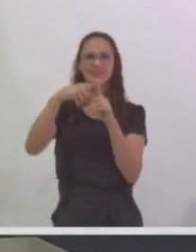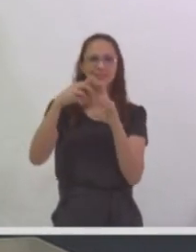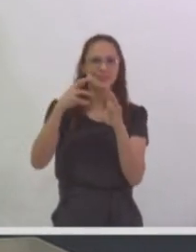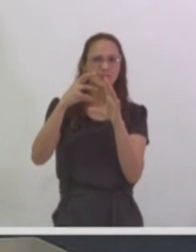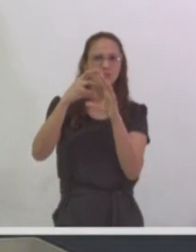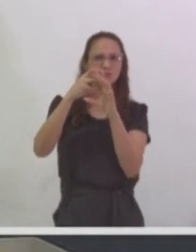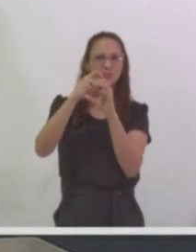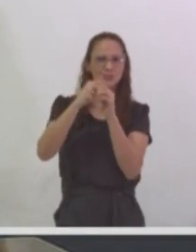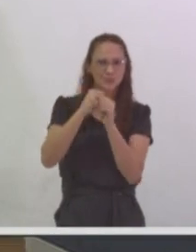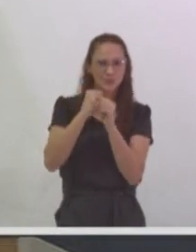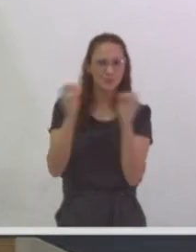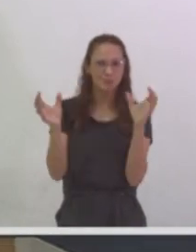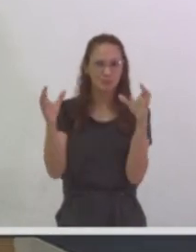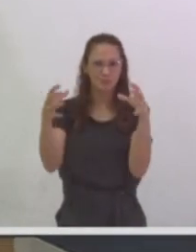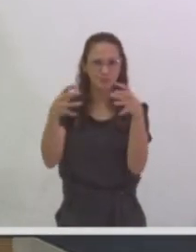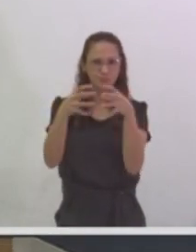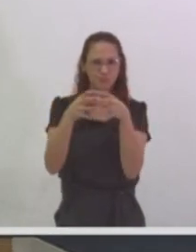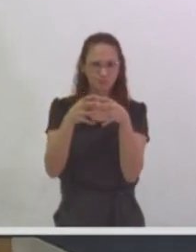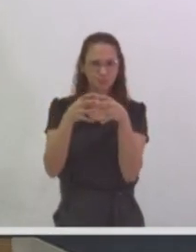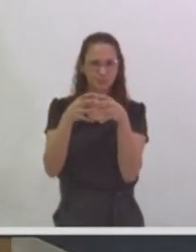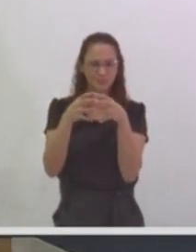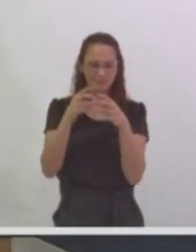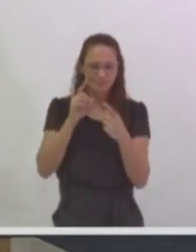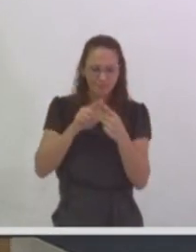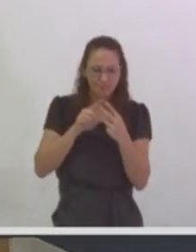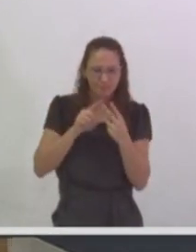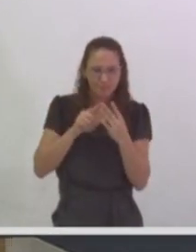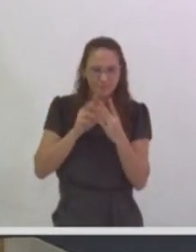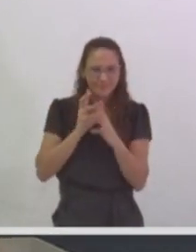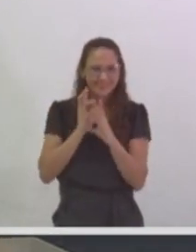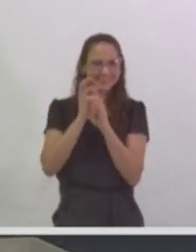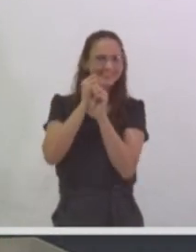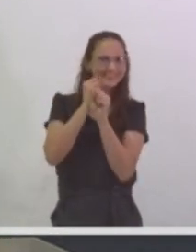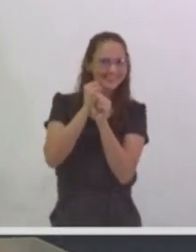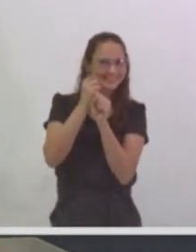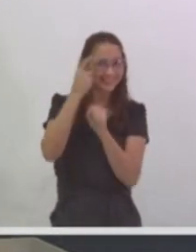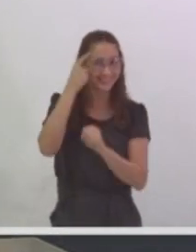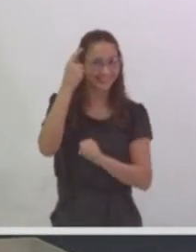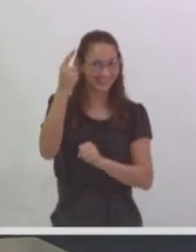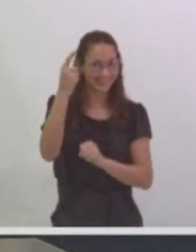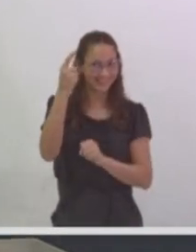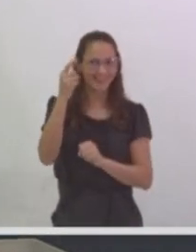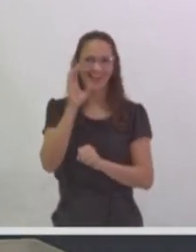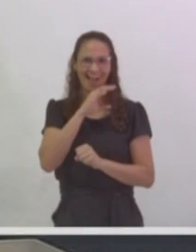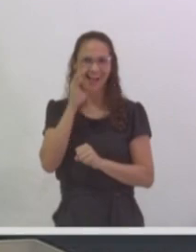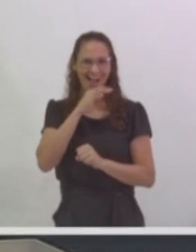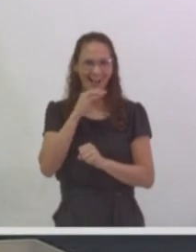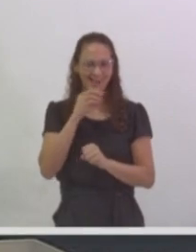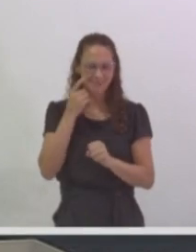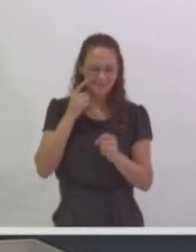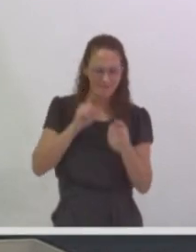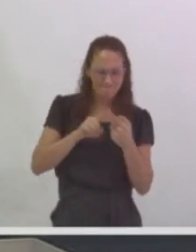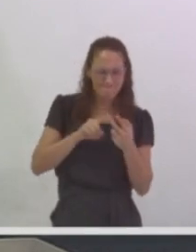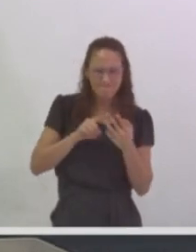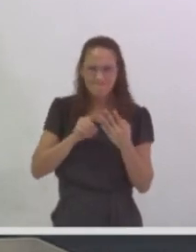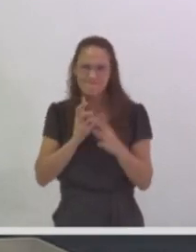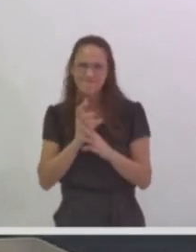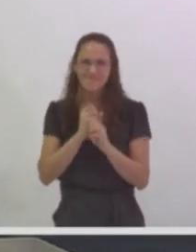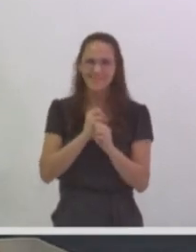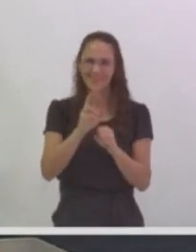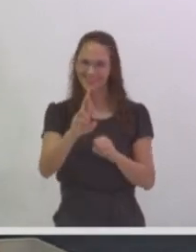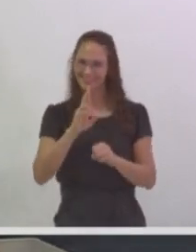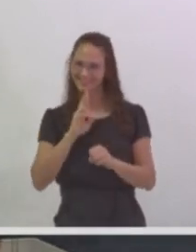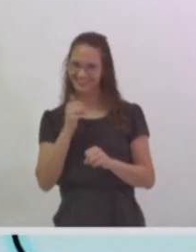pega, une e faz o total. É a continha demais, tá lembrado? Faz essa continha aí rapidinho e responde pra gente. Vamos aqui pra